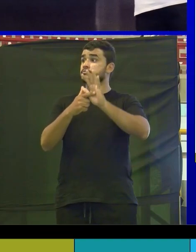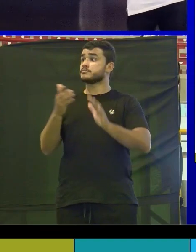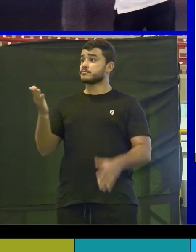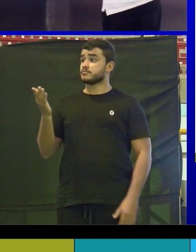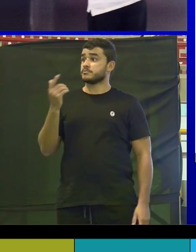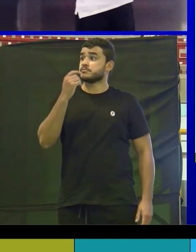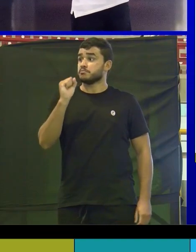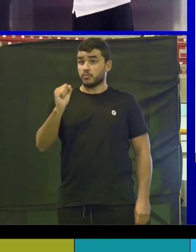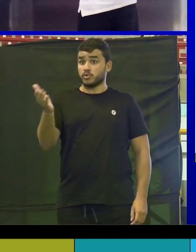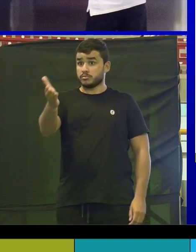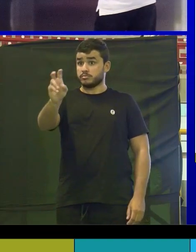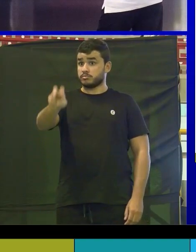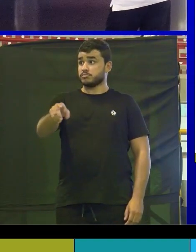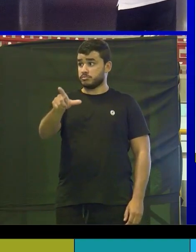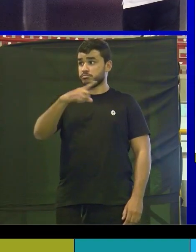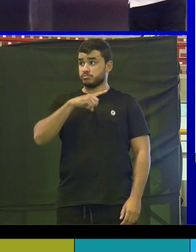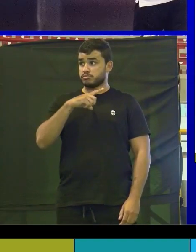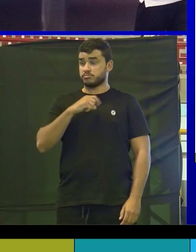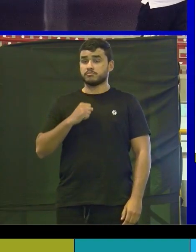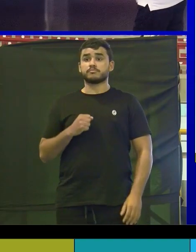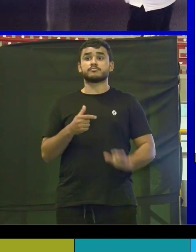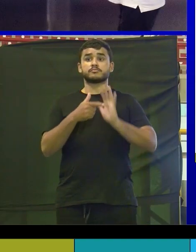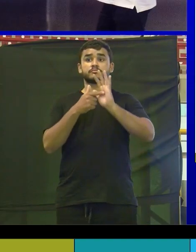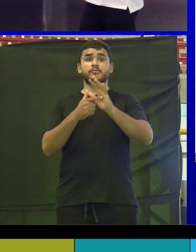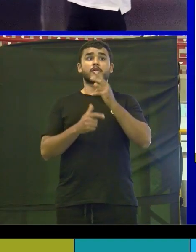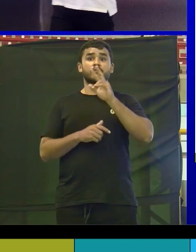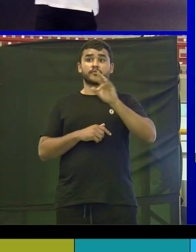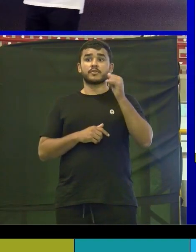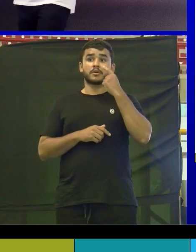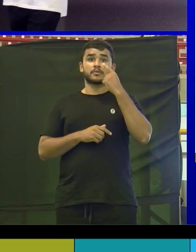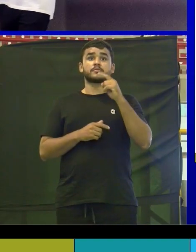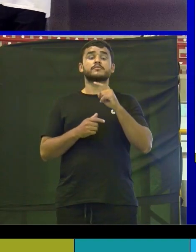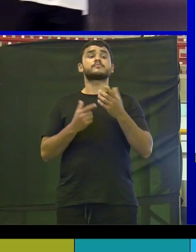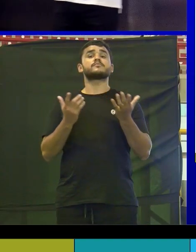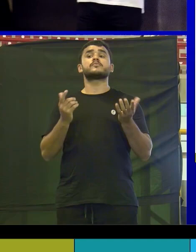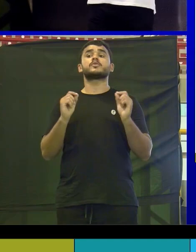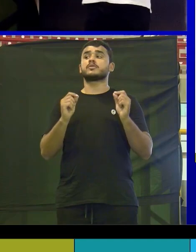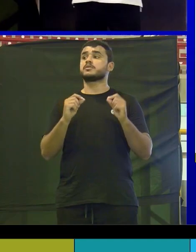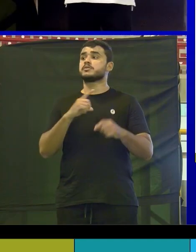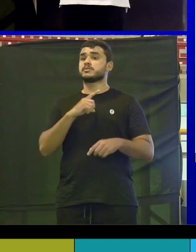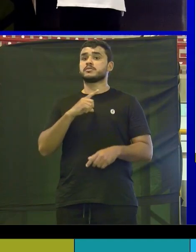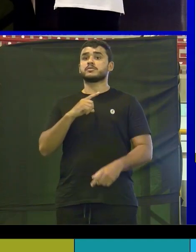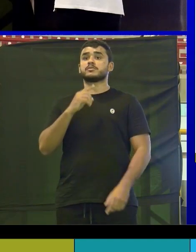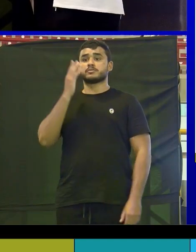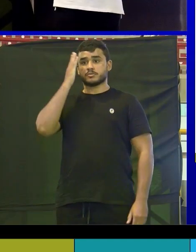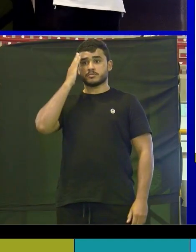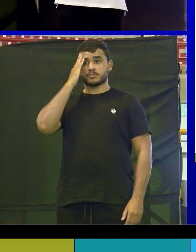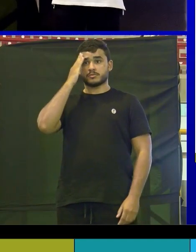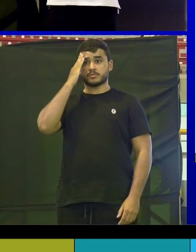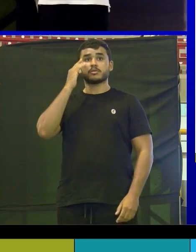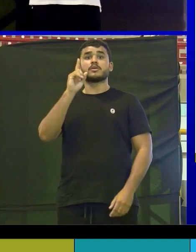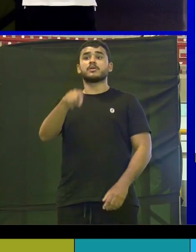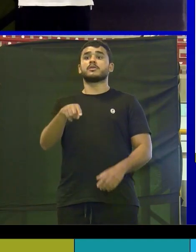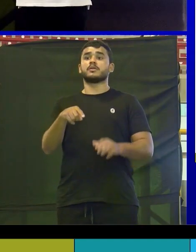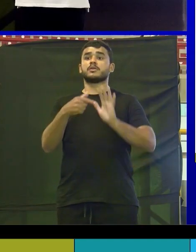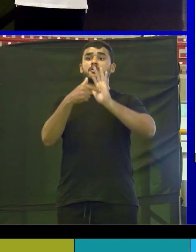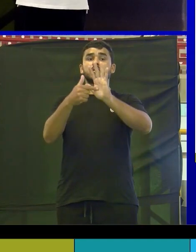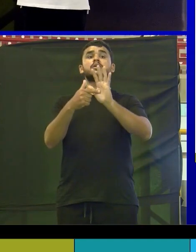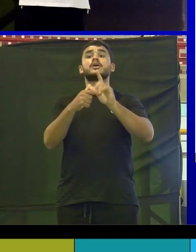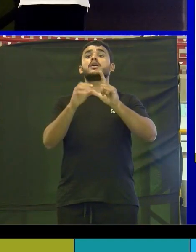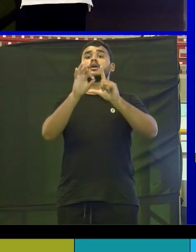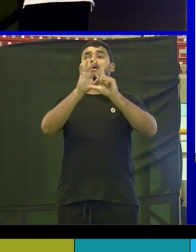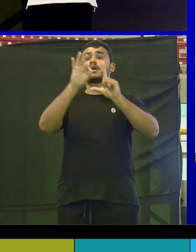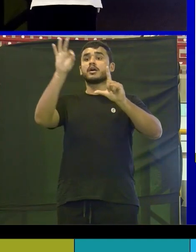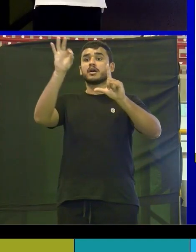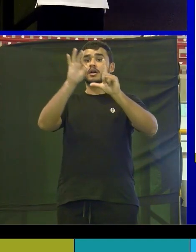faço a continuação da reta e construo dois triângulos. Triângulos que são o